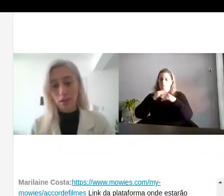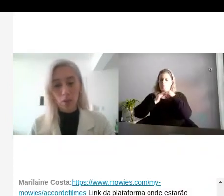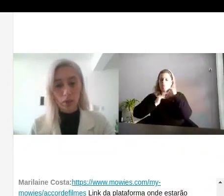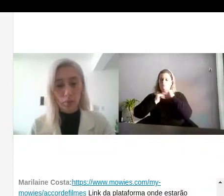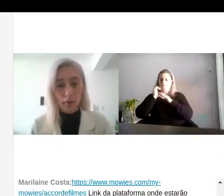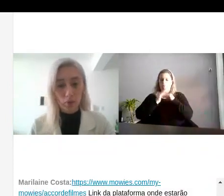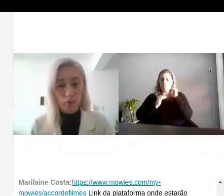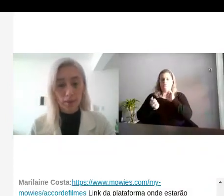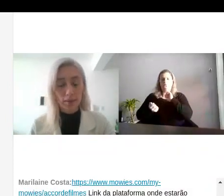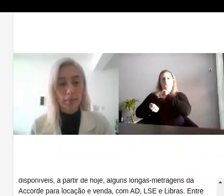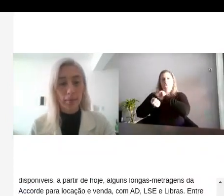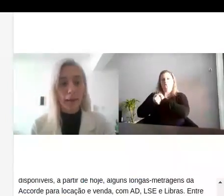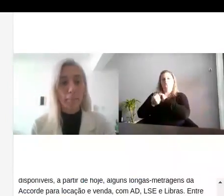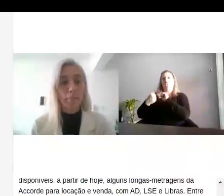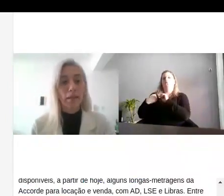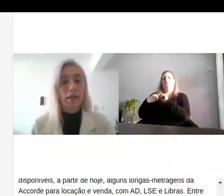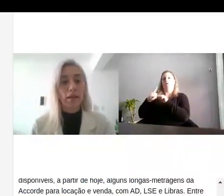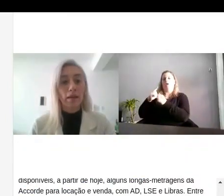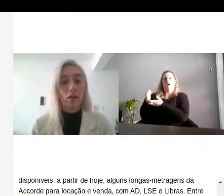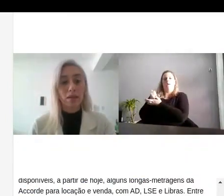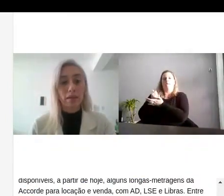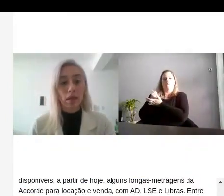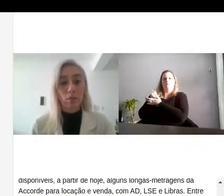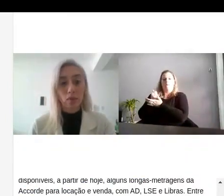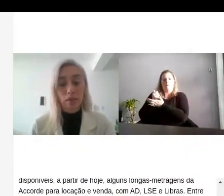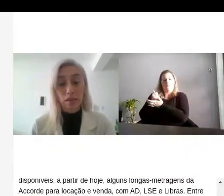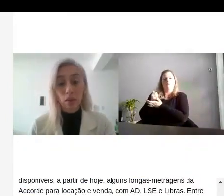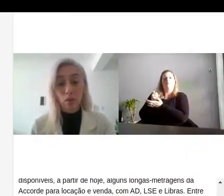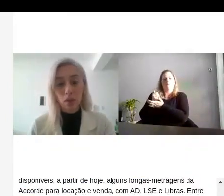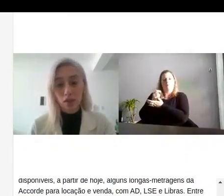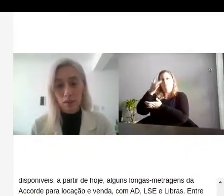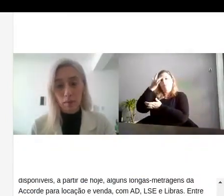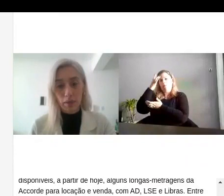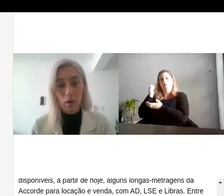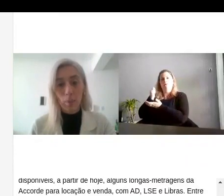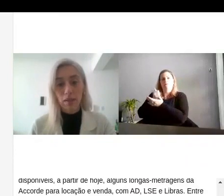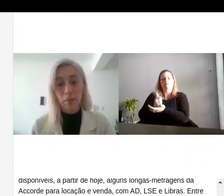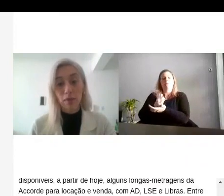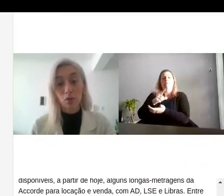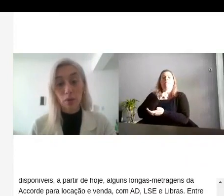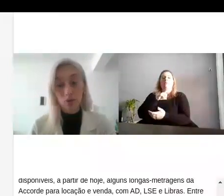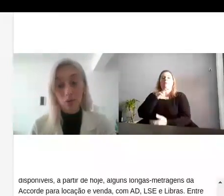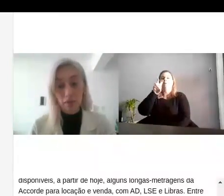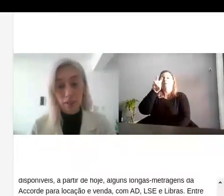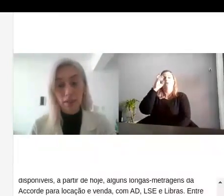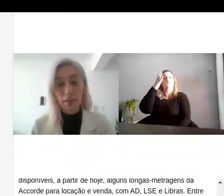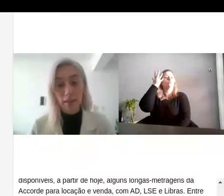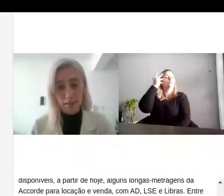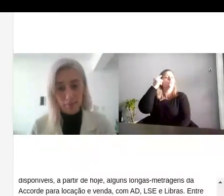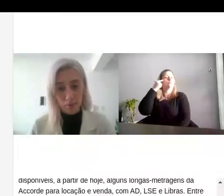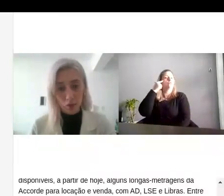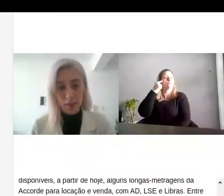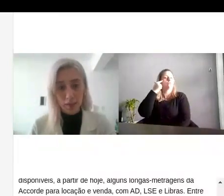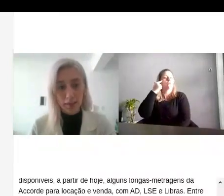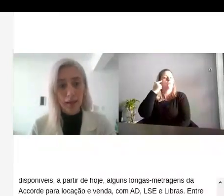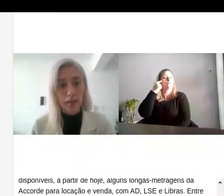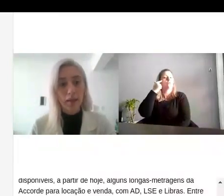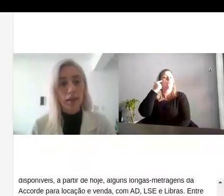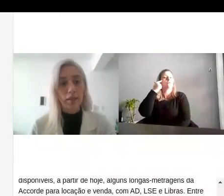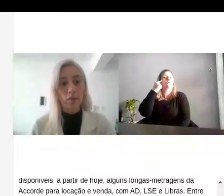minhas colaboradoras, né? Nós temos, em 5 dias de seminário, a participação de pessoas com deficiência em 3 dias,